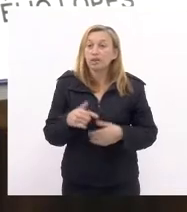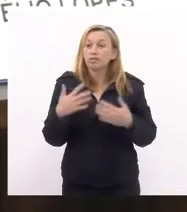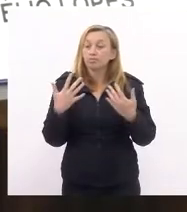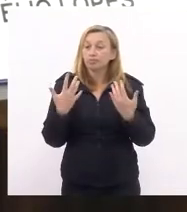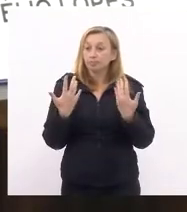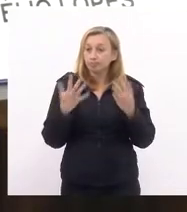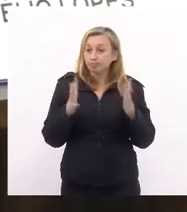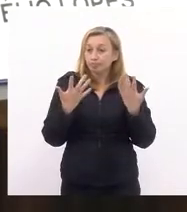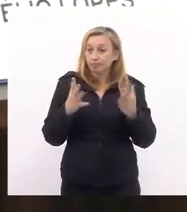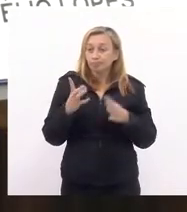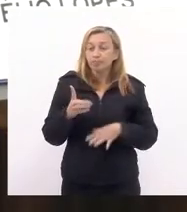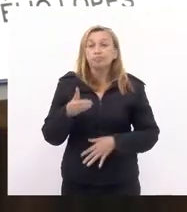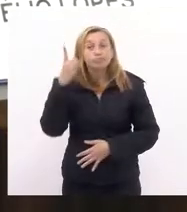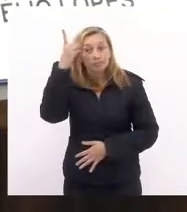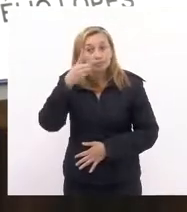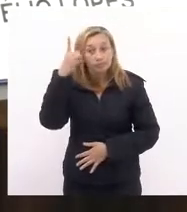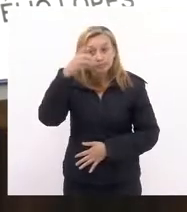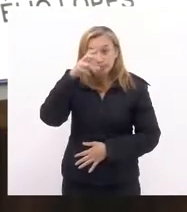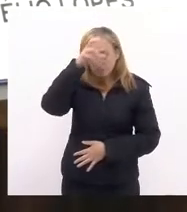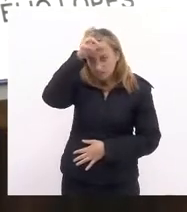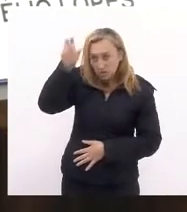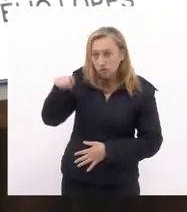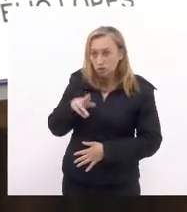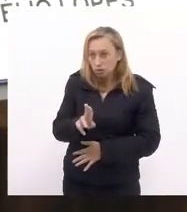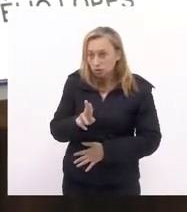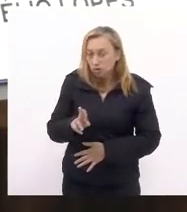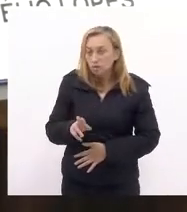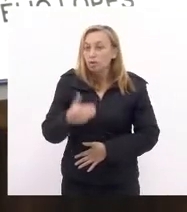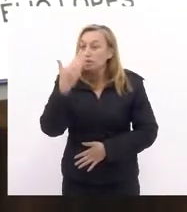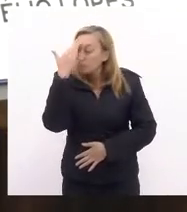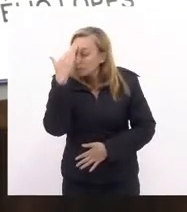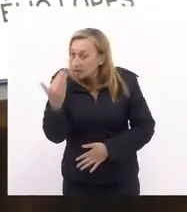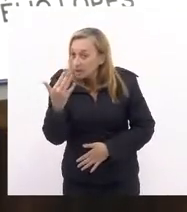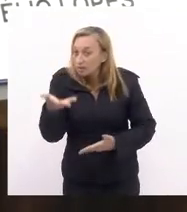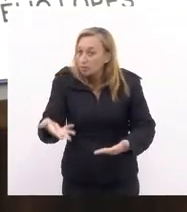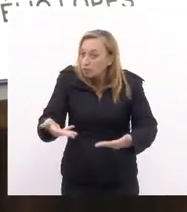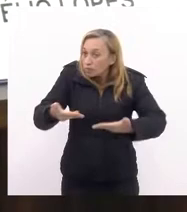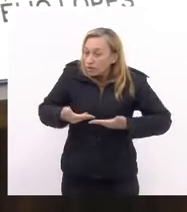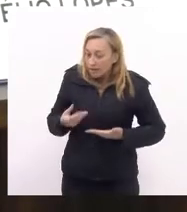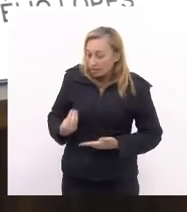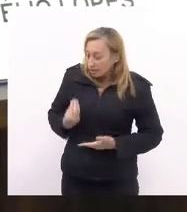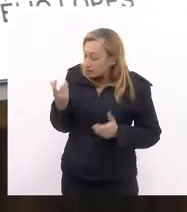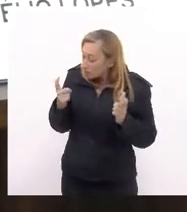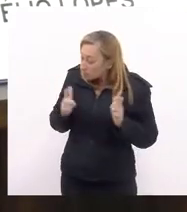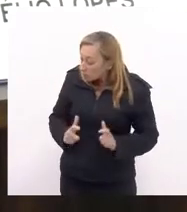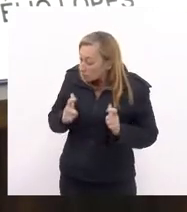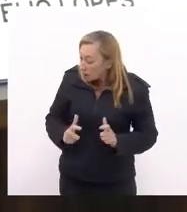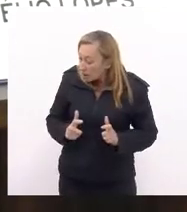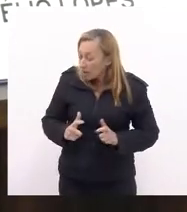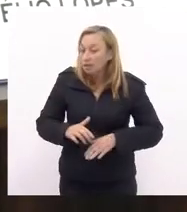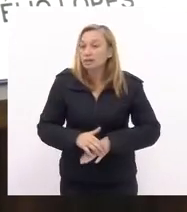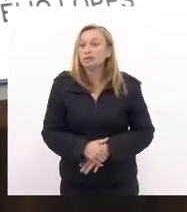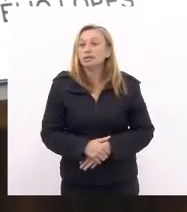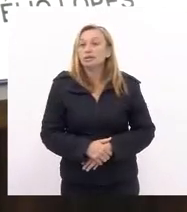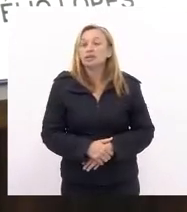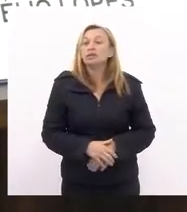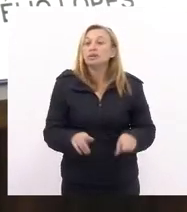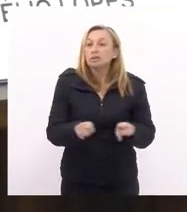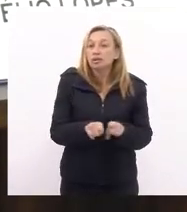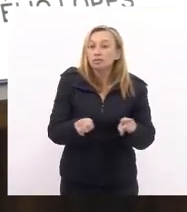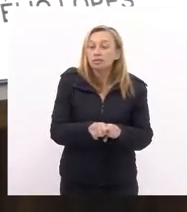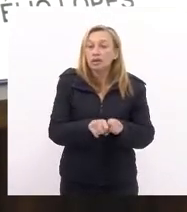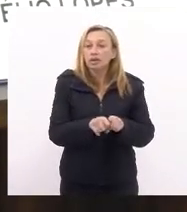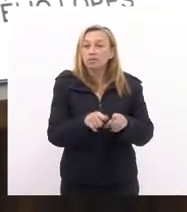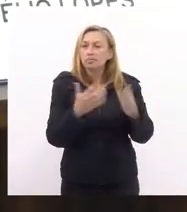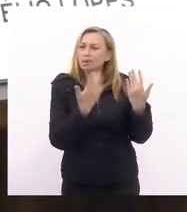cumprimentar a deputada Tia Ju, a senhora que, muito obrigado por nos convidar a estar aqui, e, através dela, cumprimentar